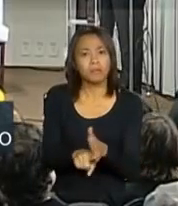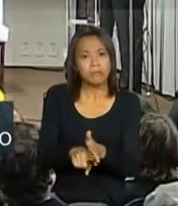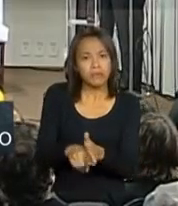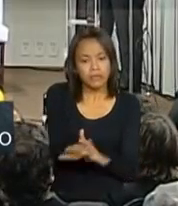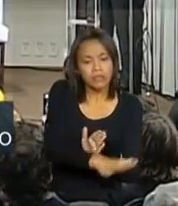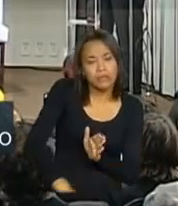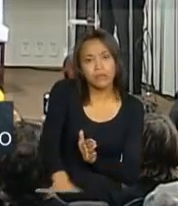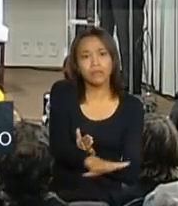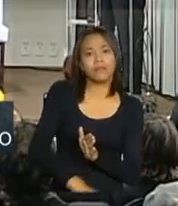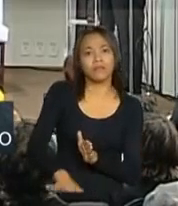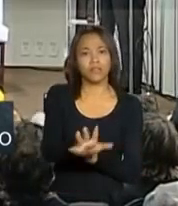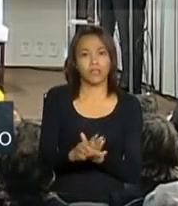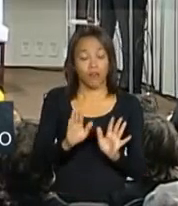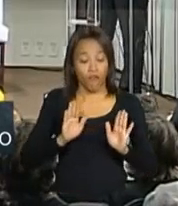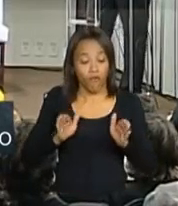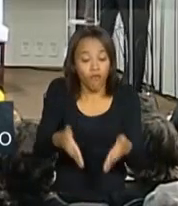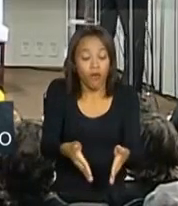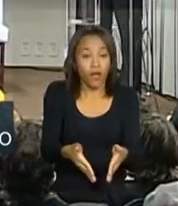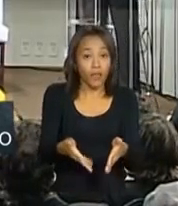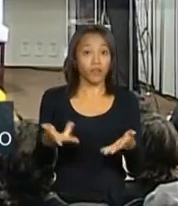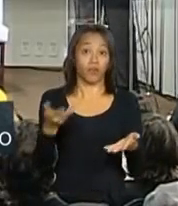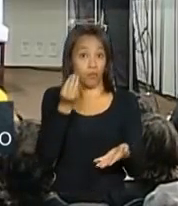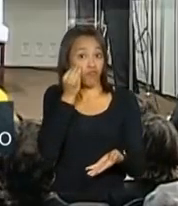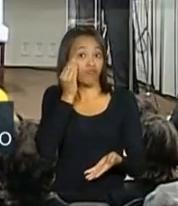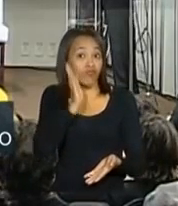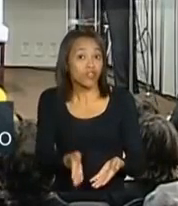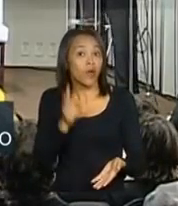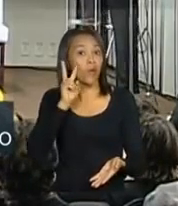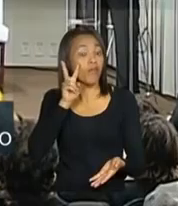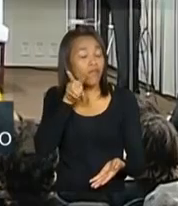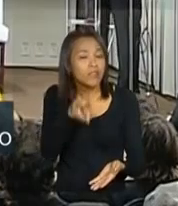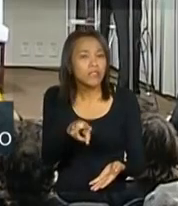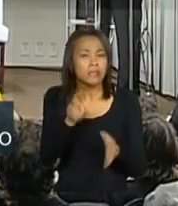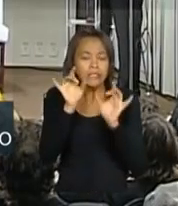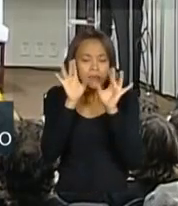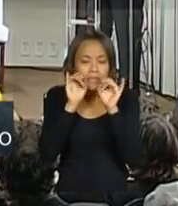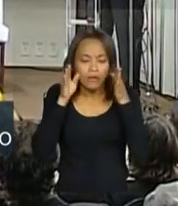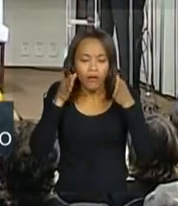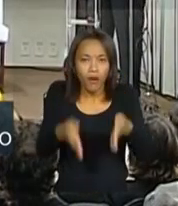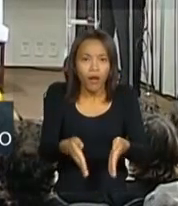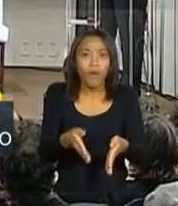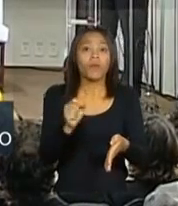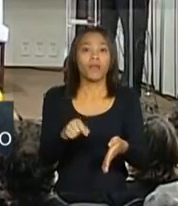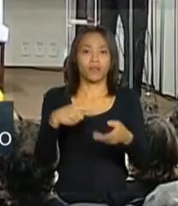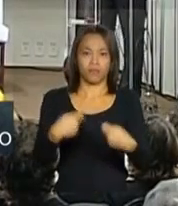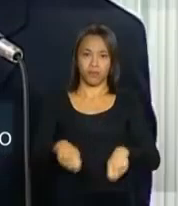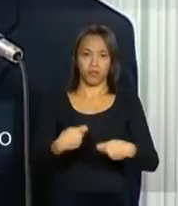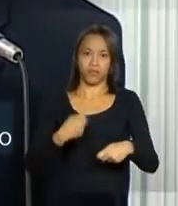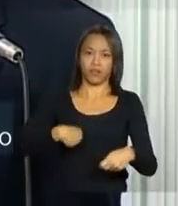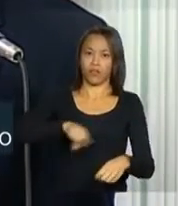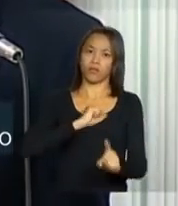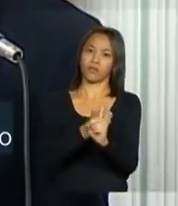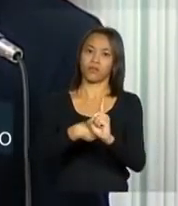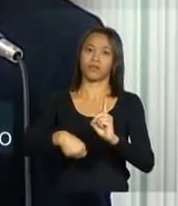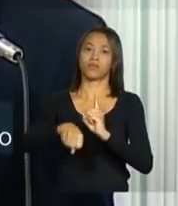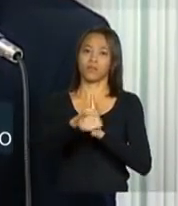preferencialmente, em pesquisas aplicadas, como nós estamos vendo, para um olhar especial para as necessidades da nossa sociedade.